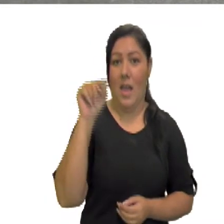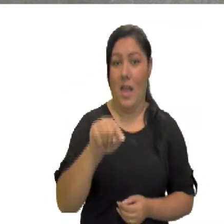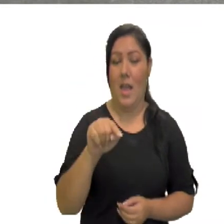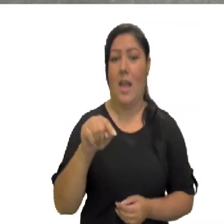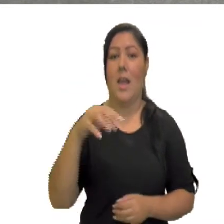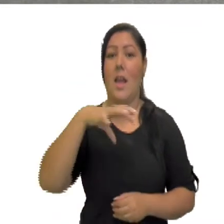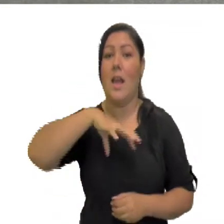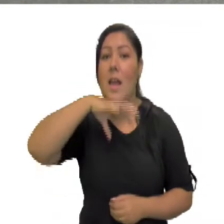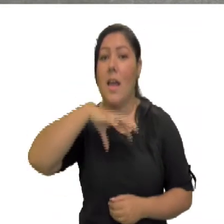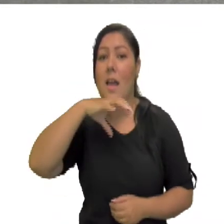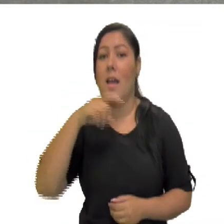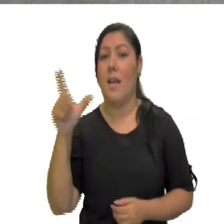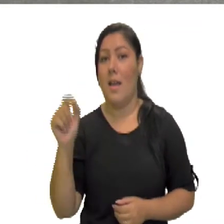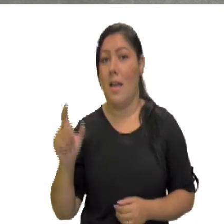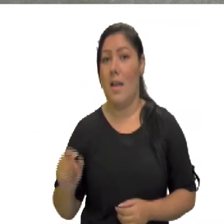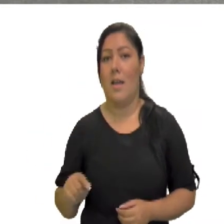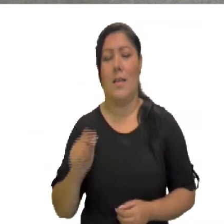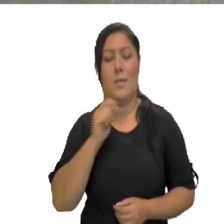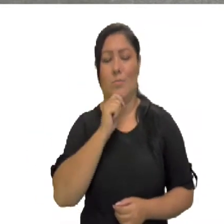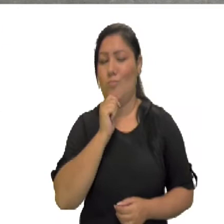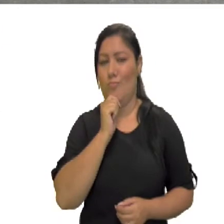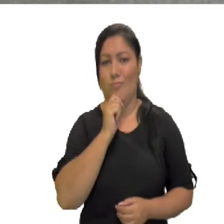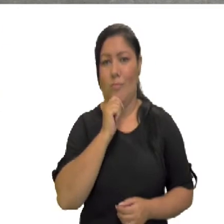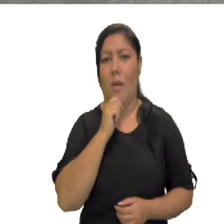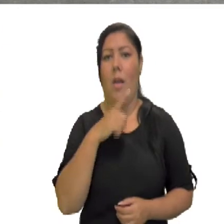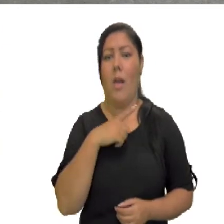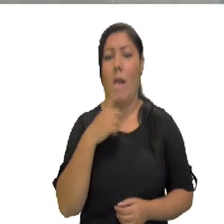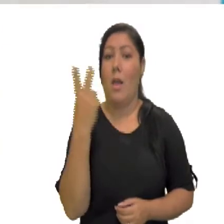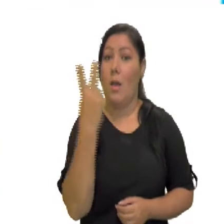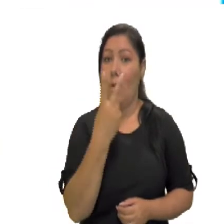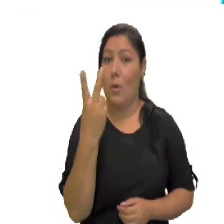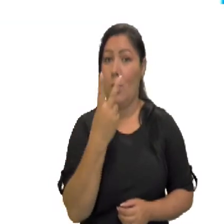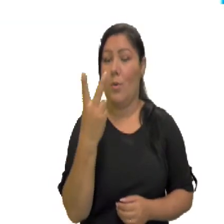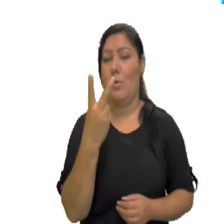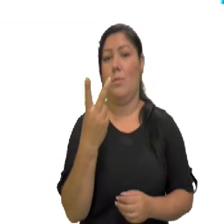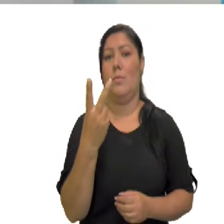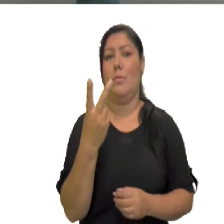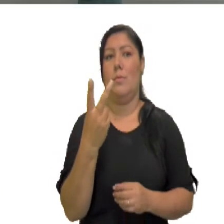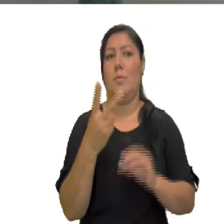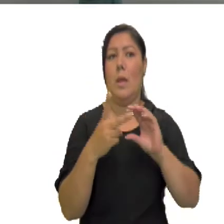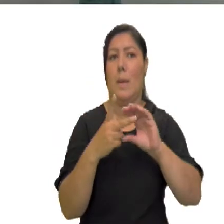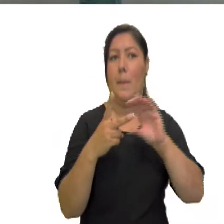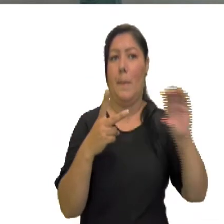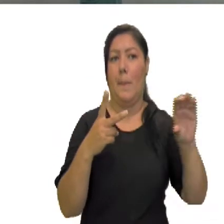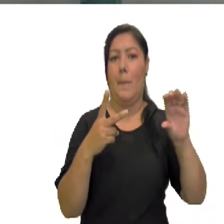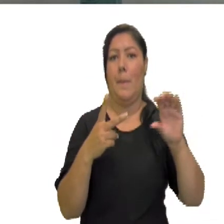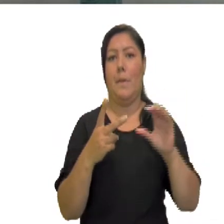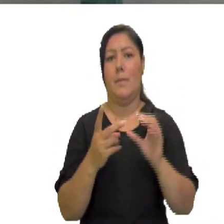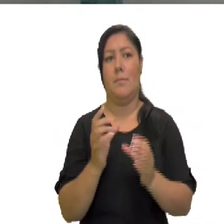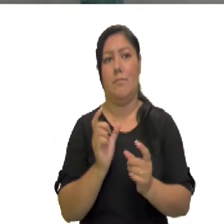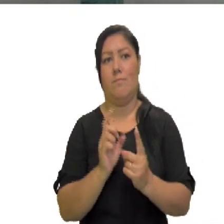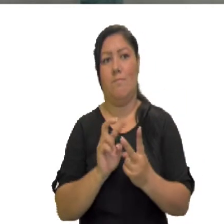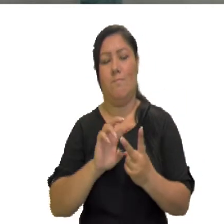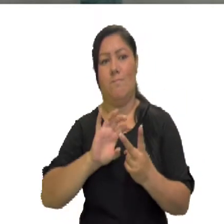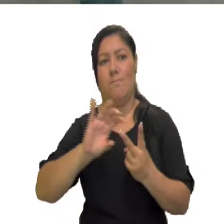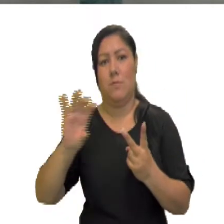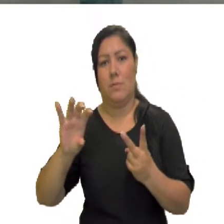são invertebrados e nós temos 2 filos. Então, nós temos os que